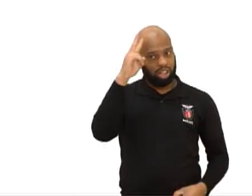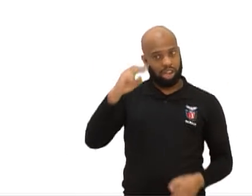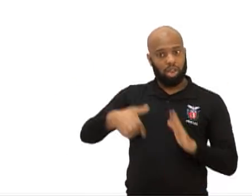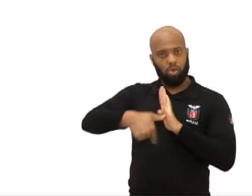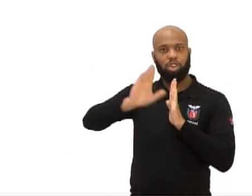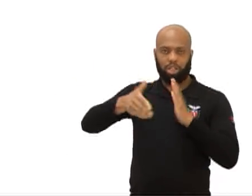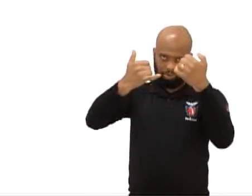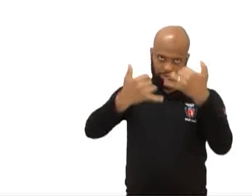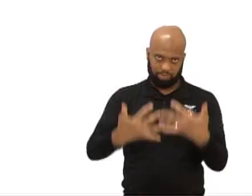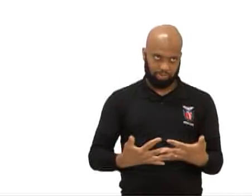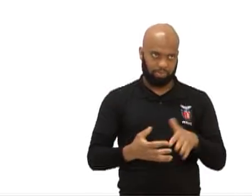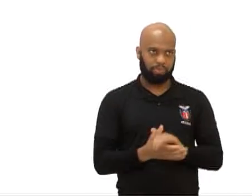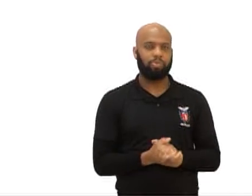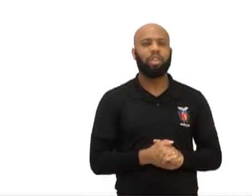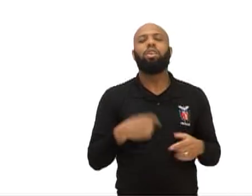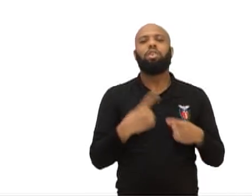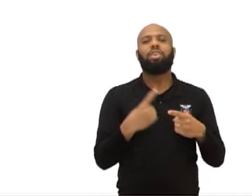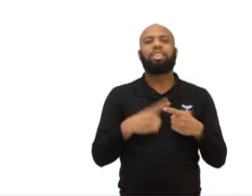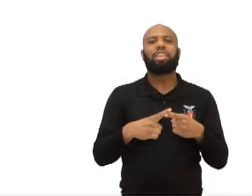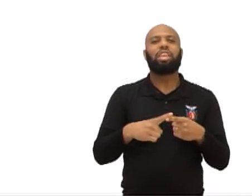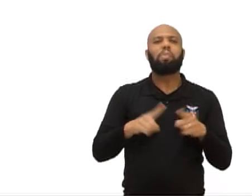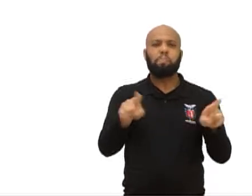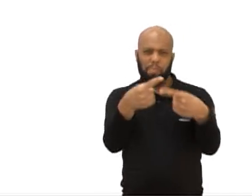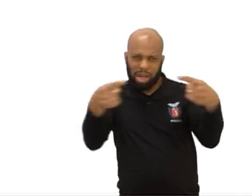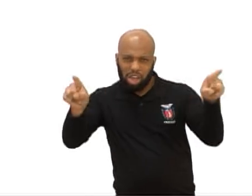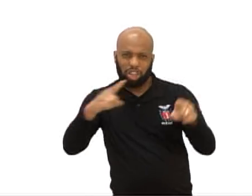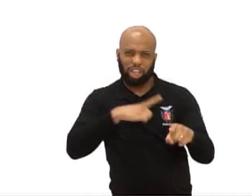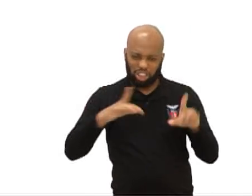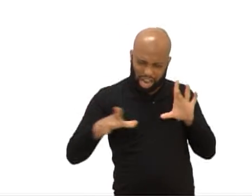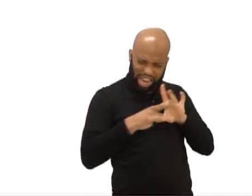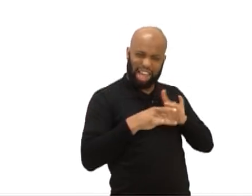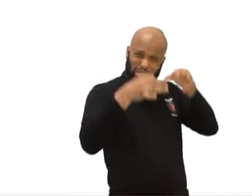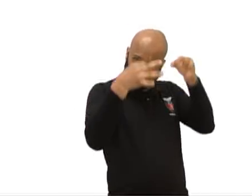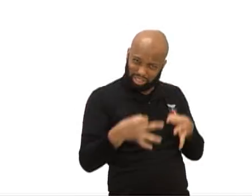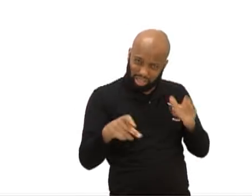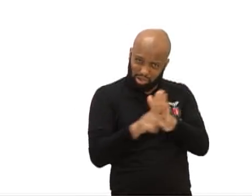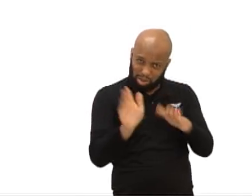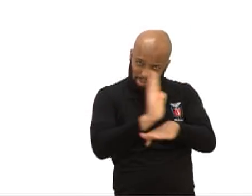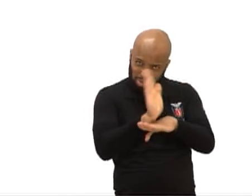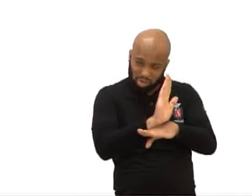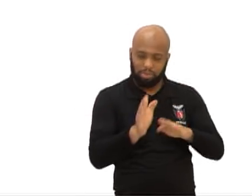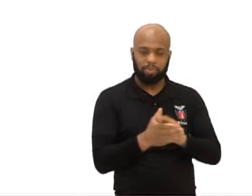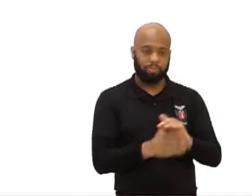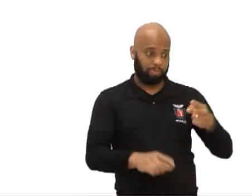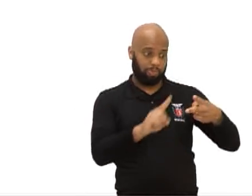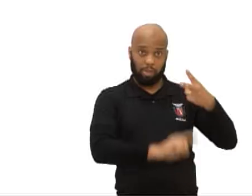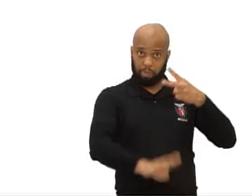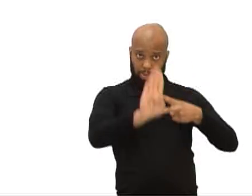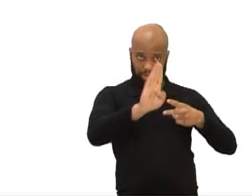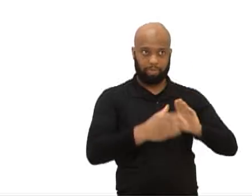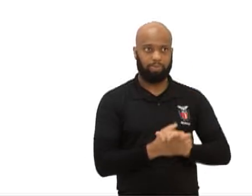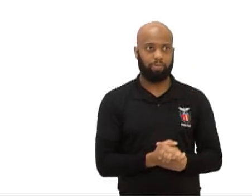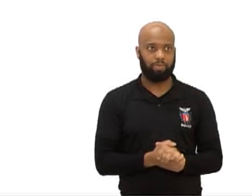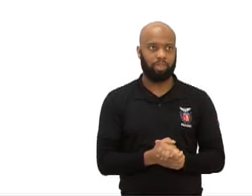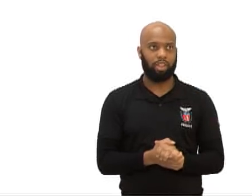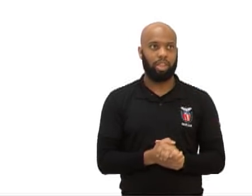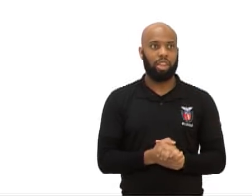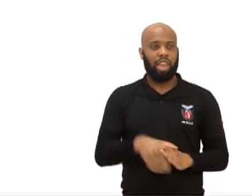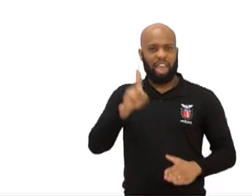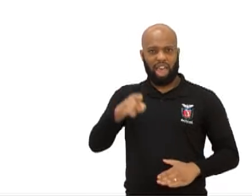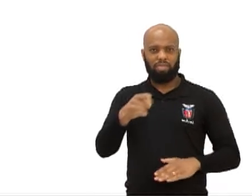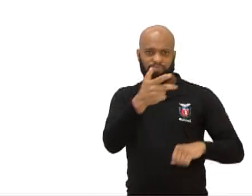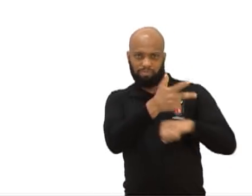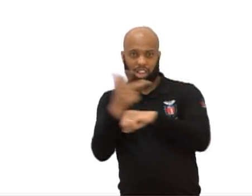eu expliquei. A sonoplastia tinha relação com cada cena do filme. Alternativa B,